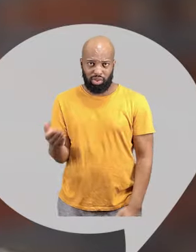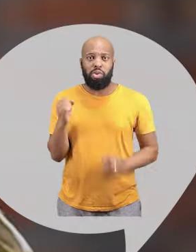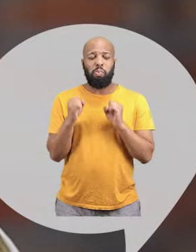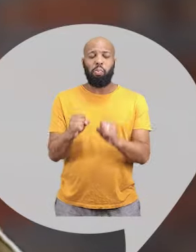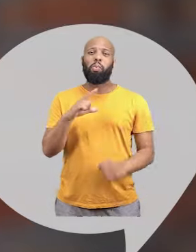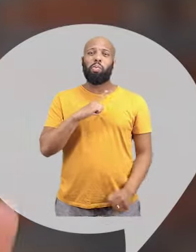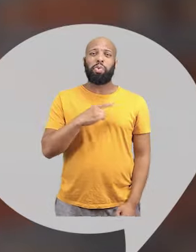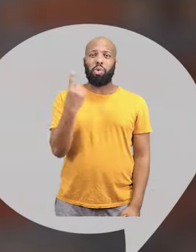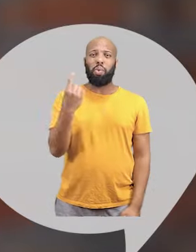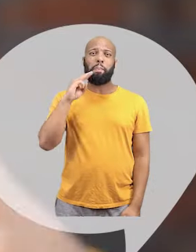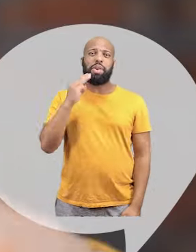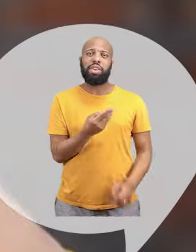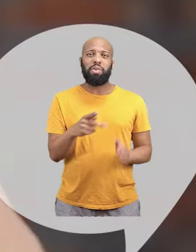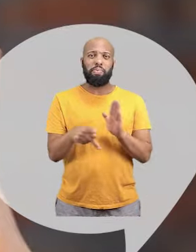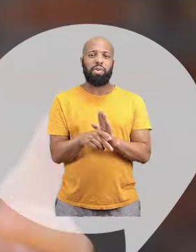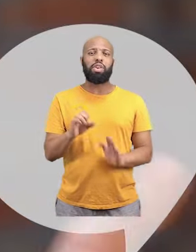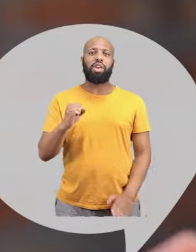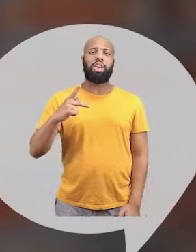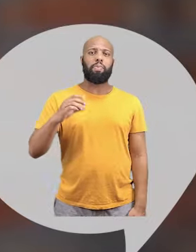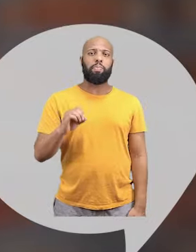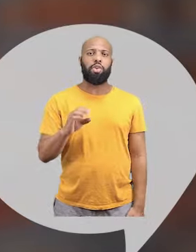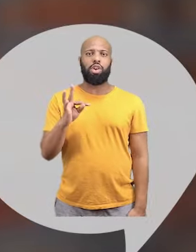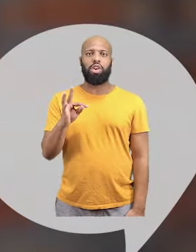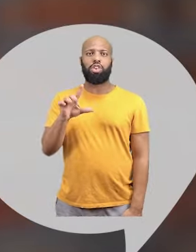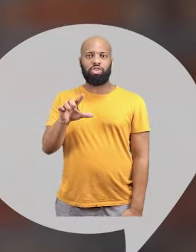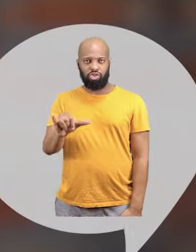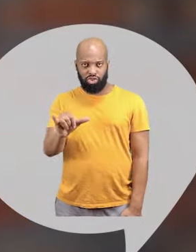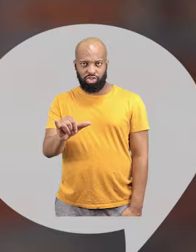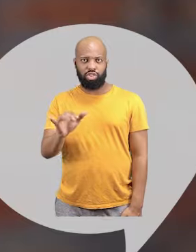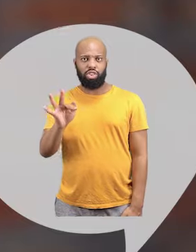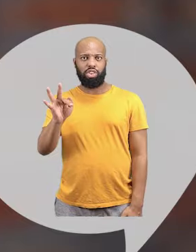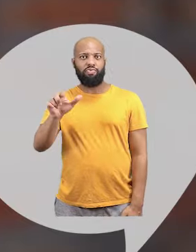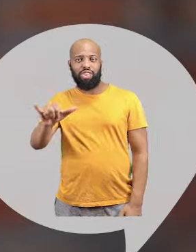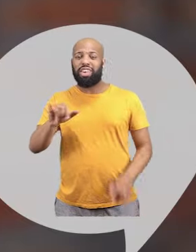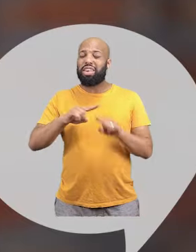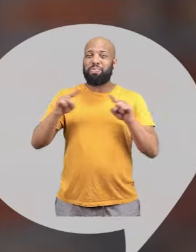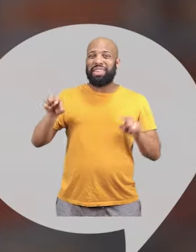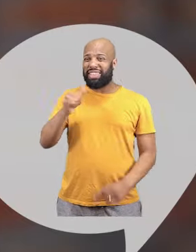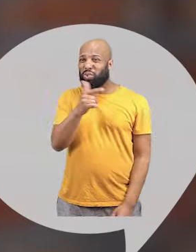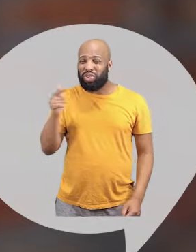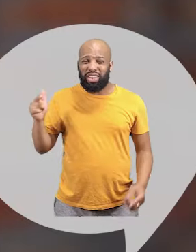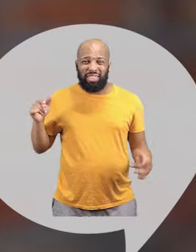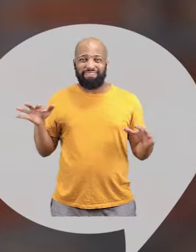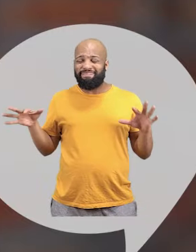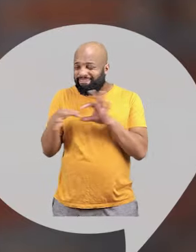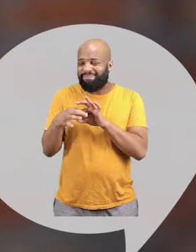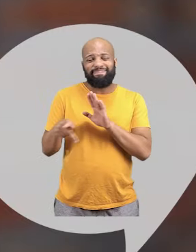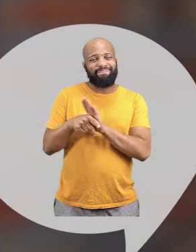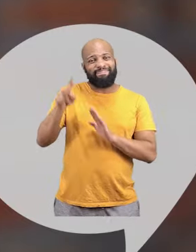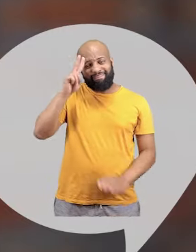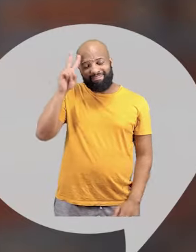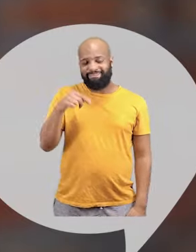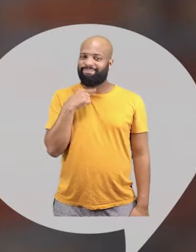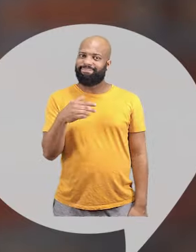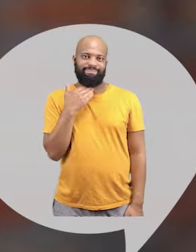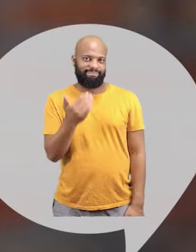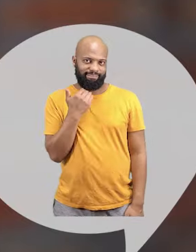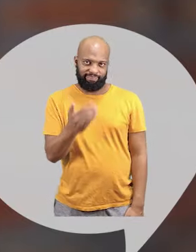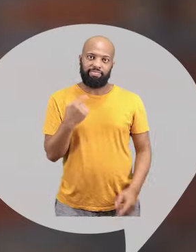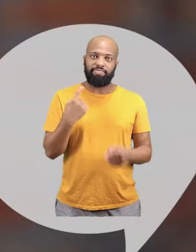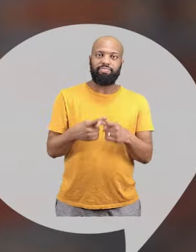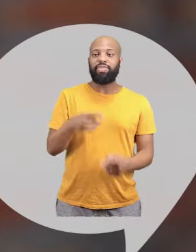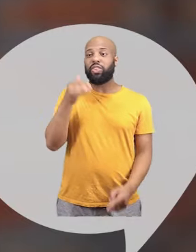você pode ter um milhão de Spotify mas a pessoa não vai no seu show se ela não se conectar com a sua história é isso eu acho que contar